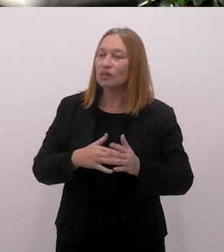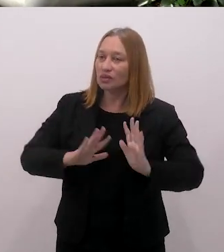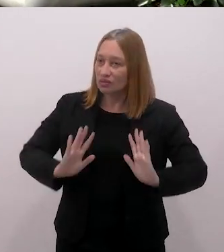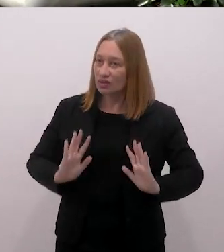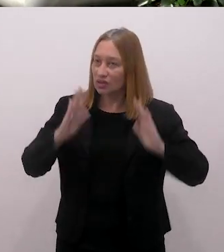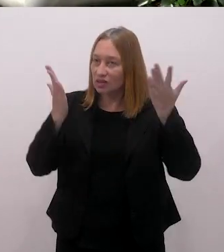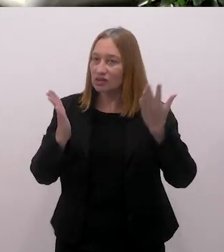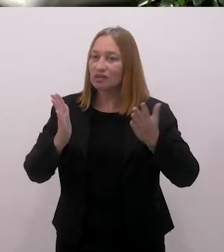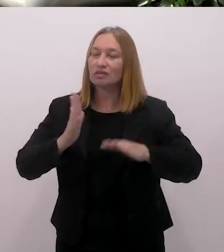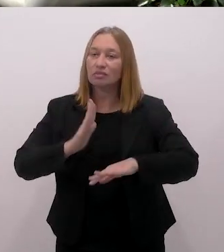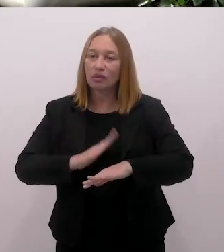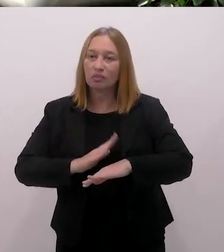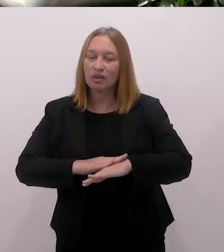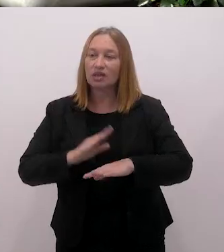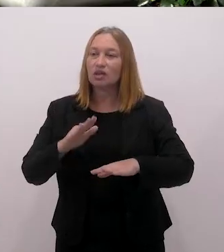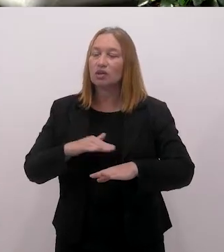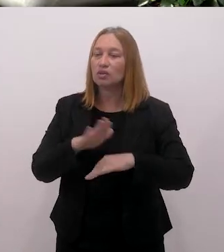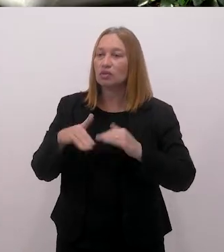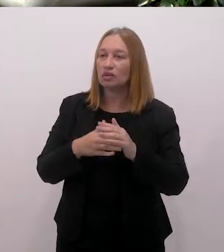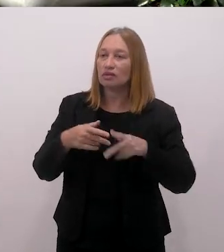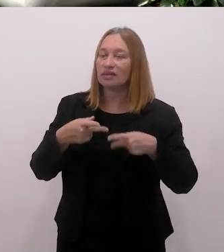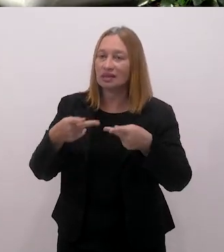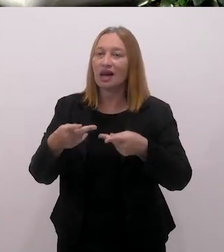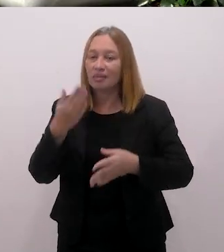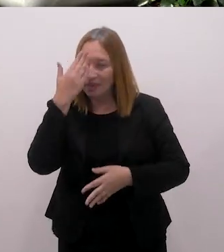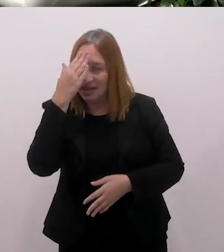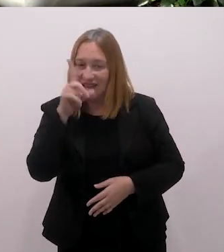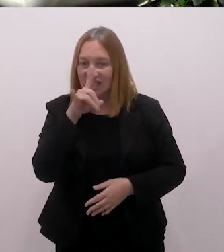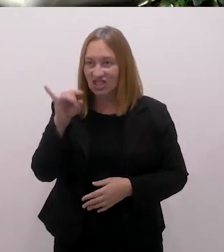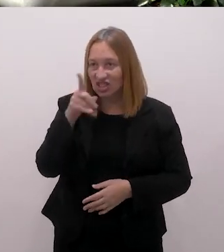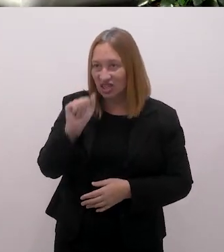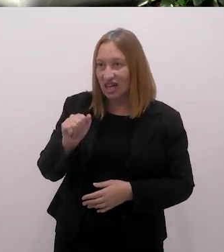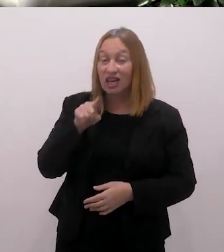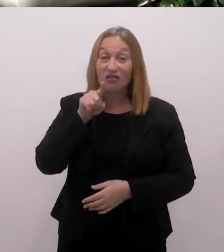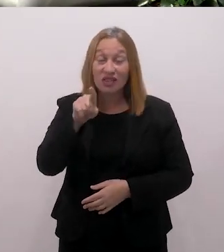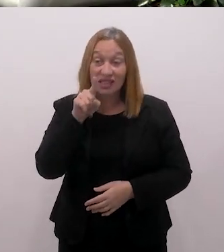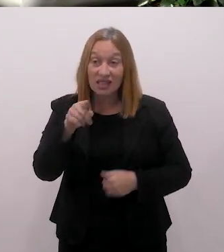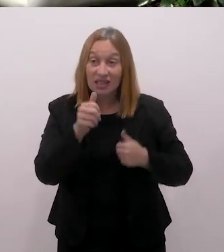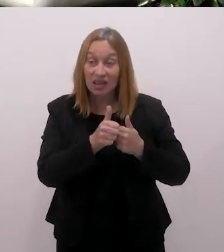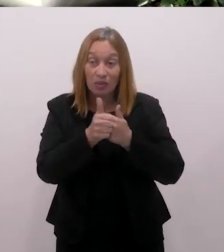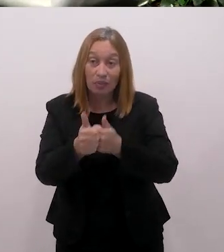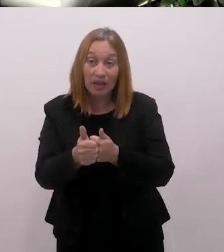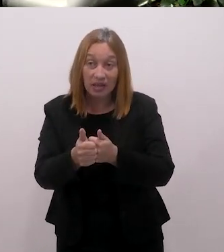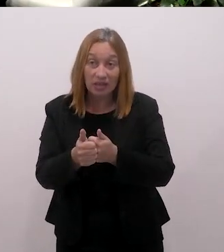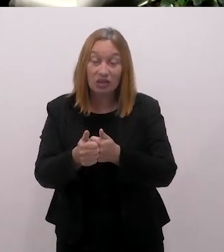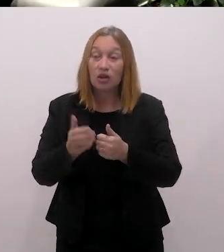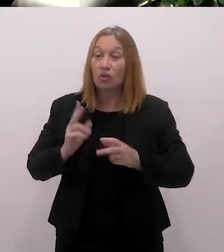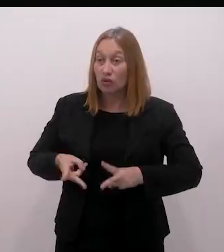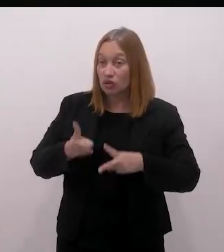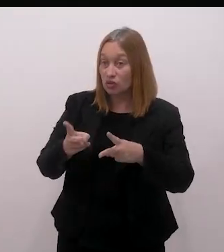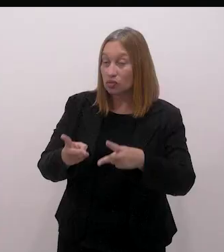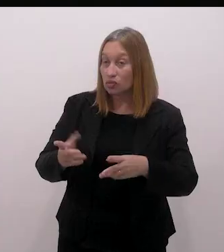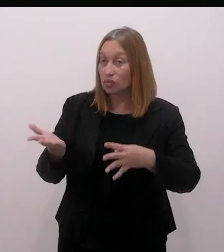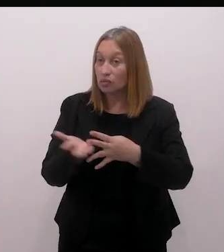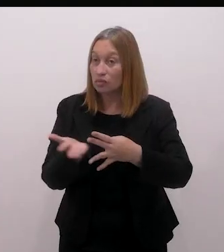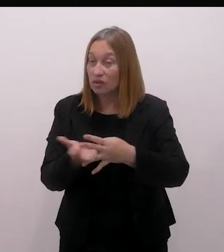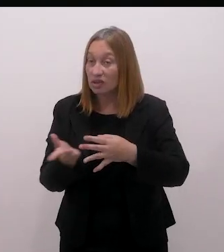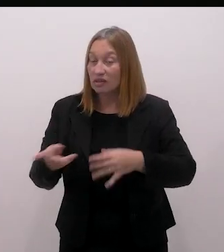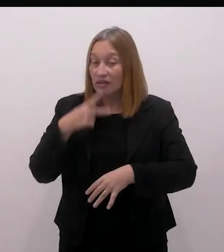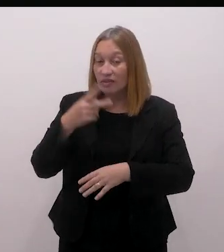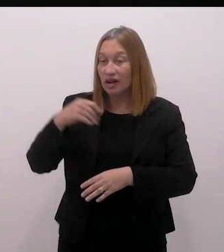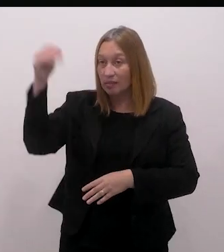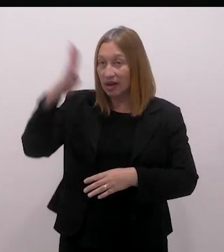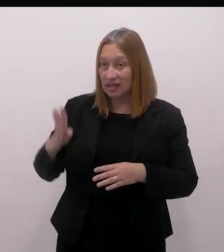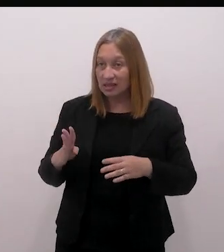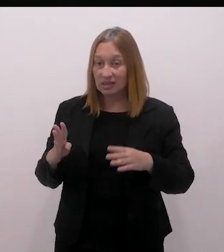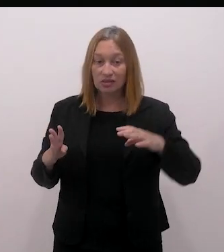aí. Estaremos todos prestigiando. Em algum momento, todo mundo vai aparecer por lá. Obrigada, Dida. Obrigada a você. E a você que está aí com a gente, continua aqui no próximo